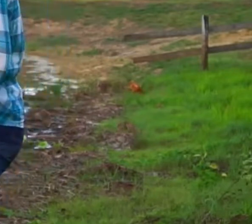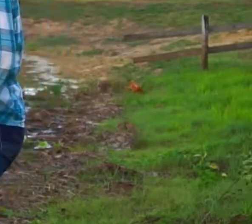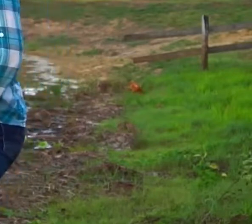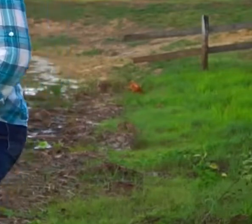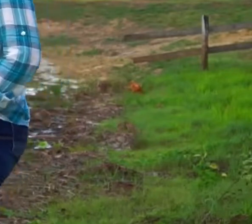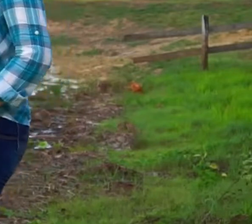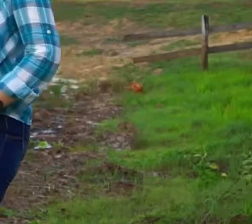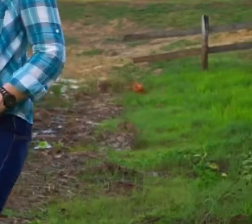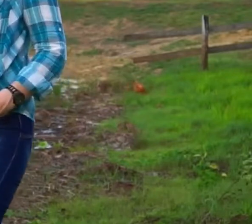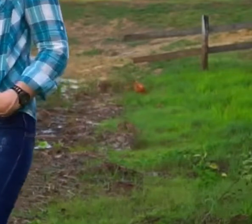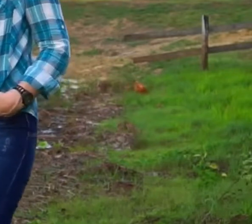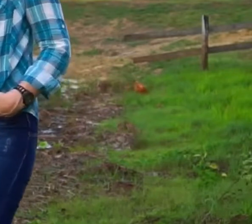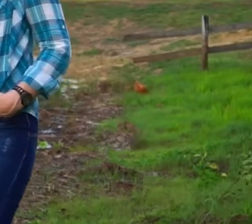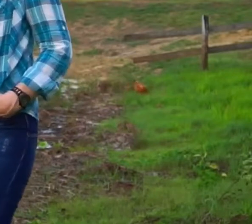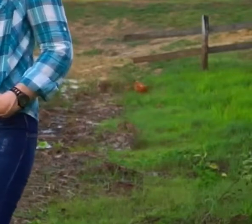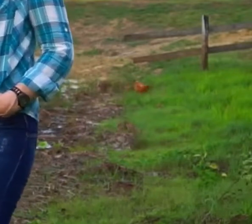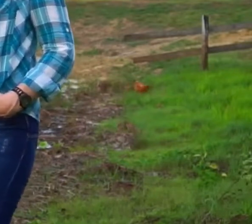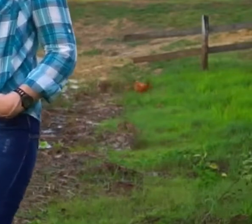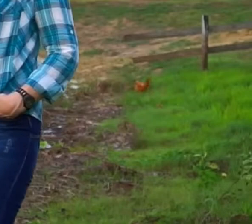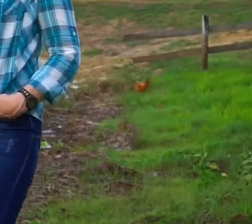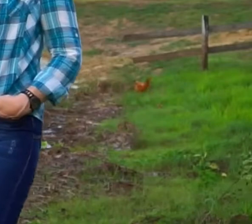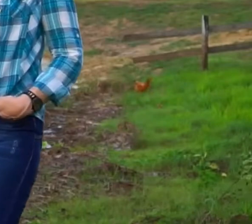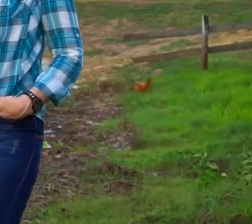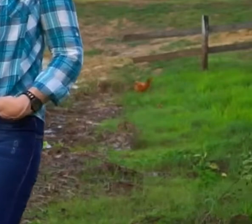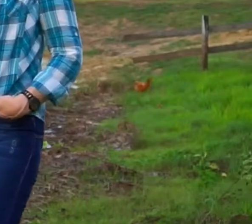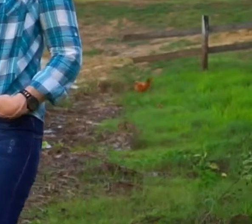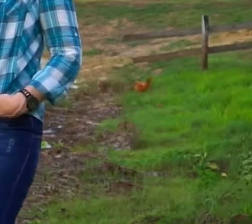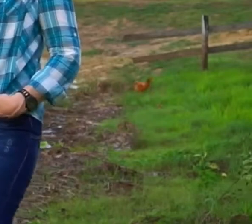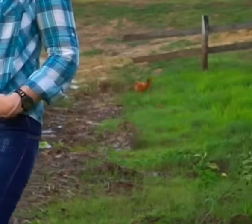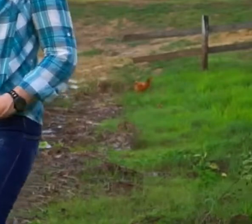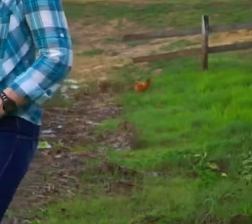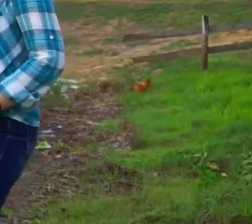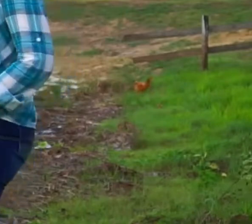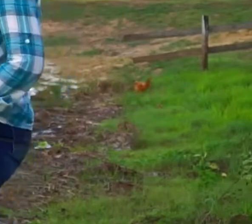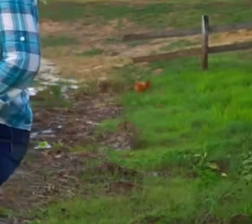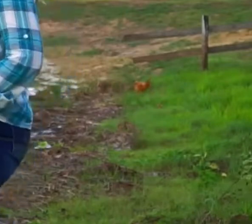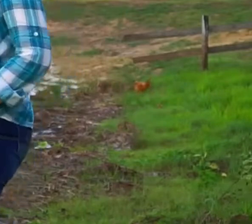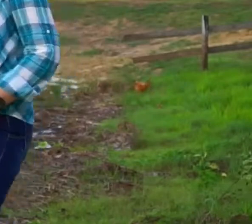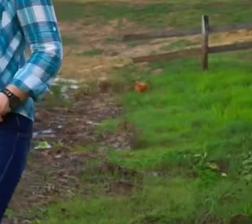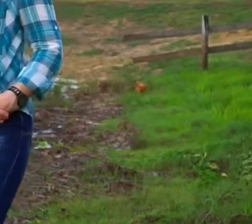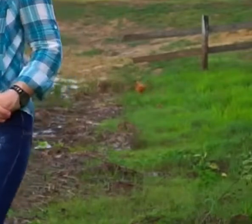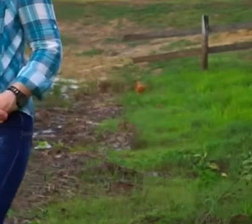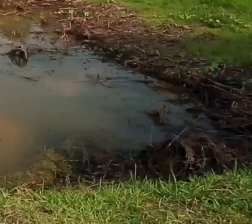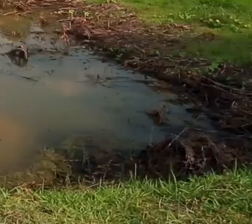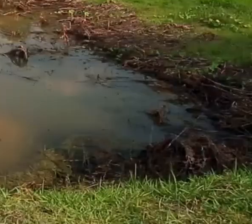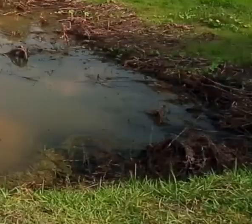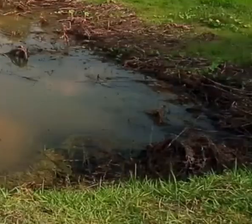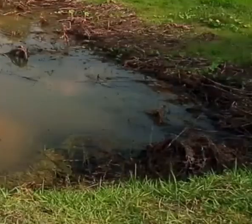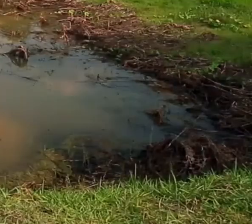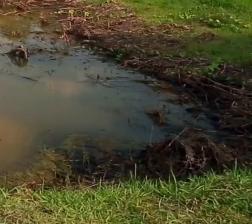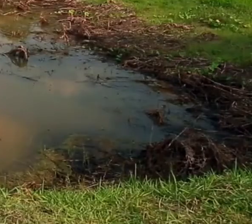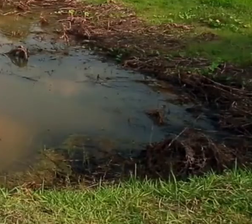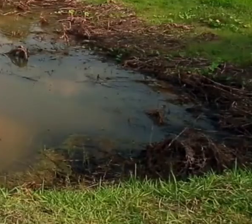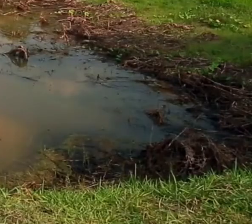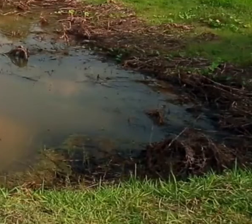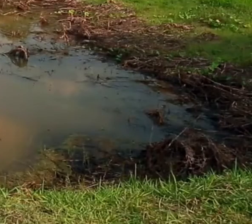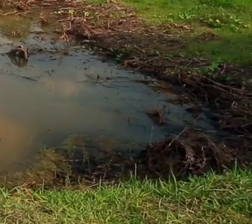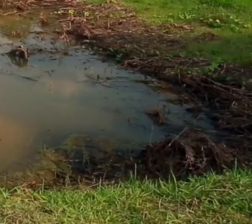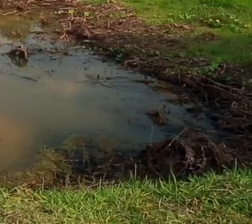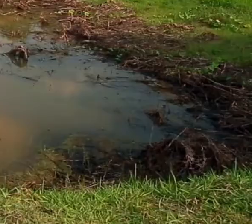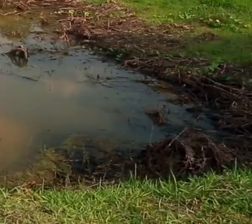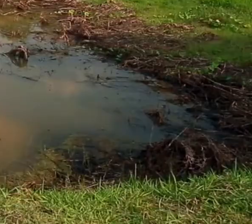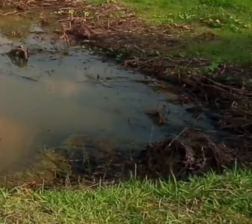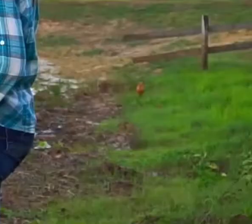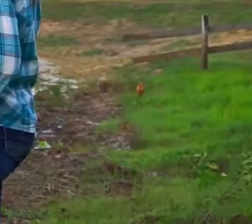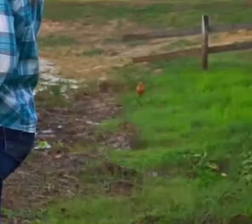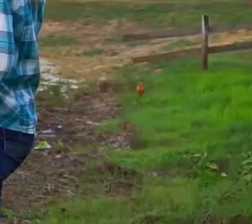Verdade. Porque a trigonometria é o uso para medir, né, distâncias inacessíveis. Esse tanque aqui, por exemplo, se a